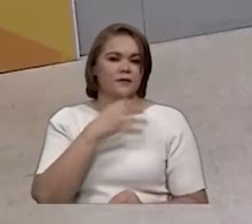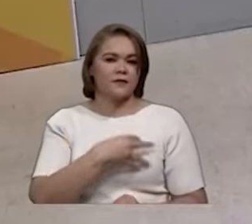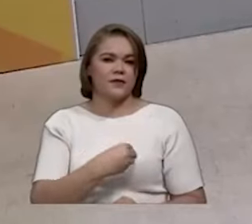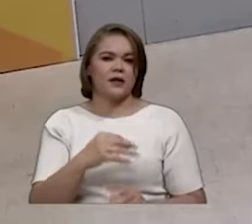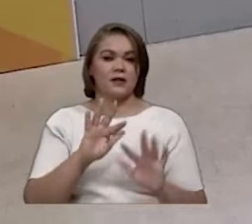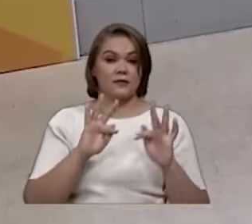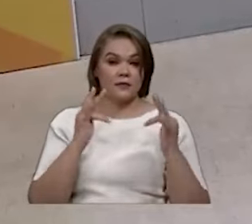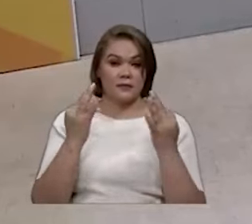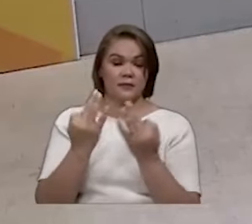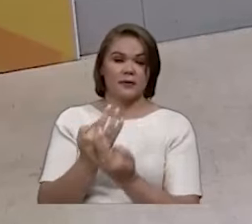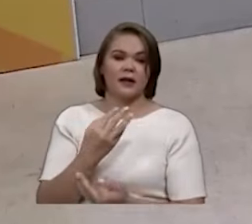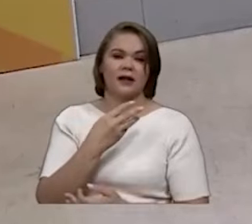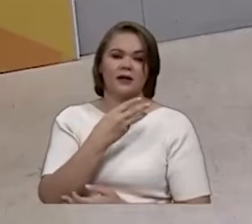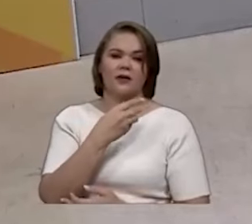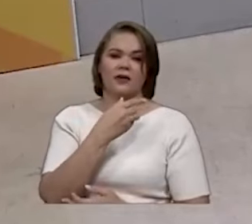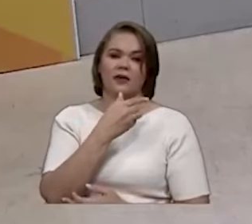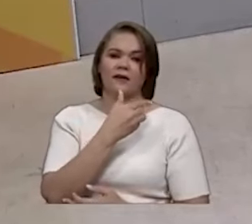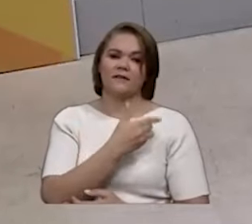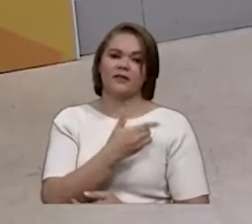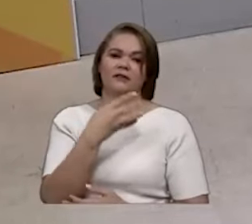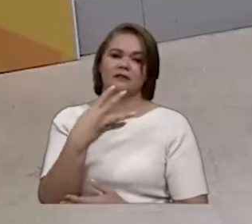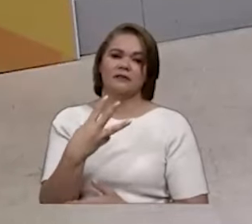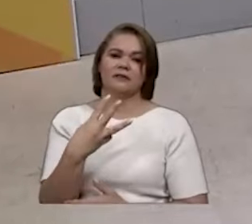23, 23,